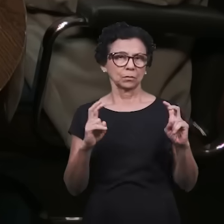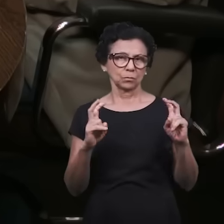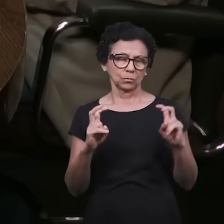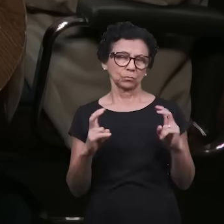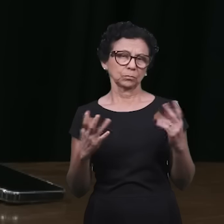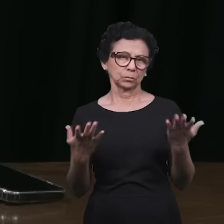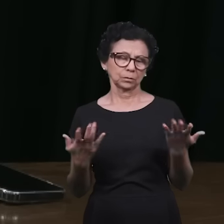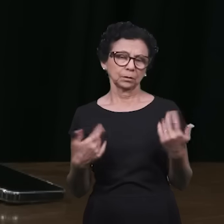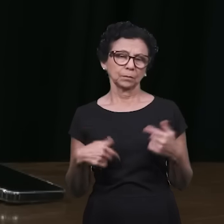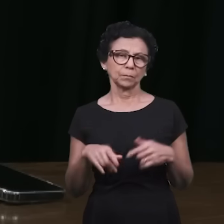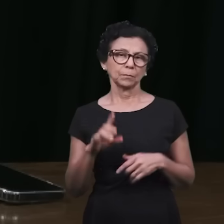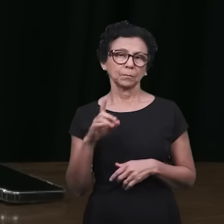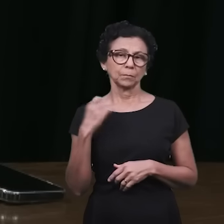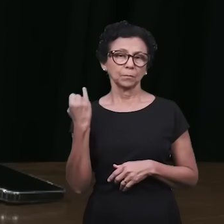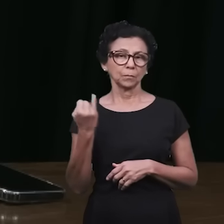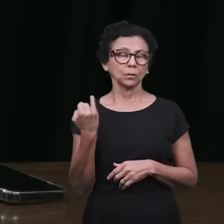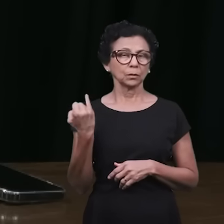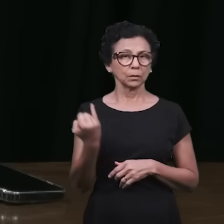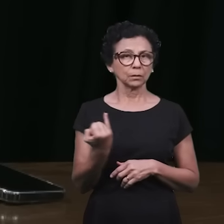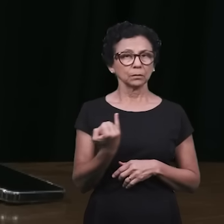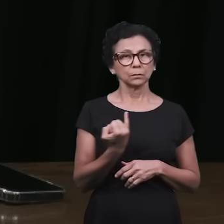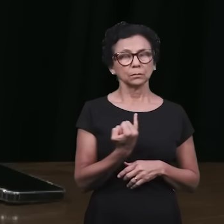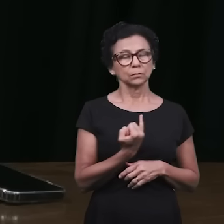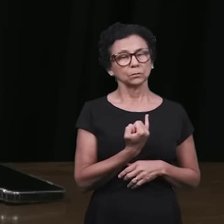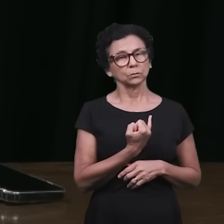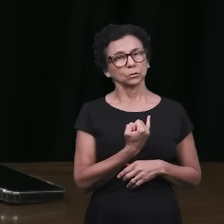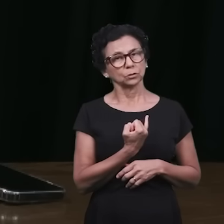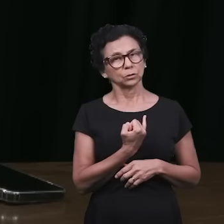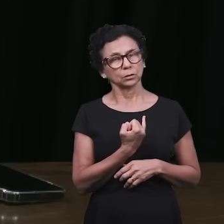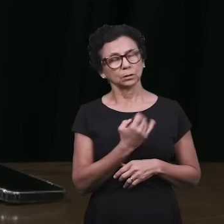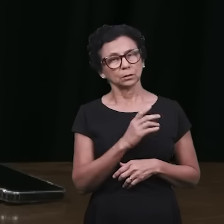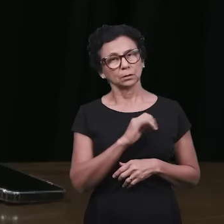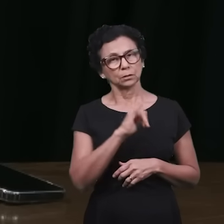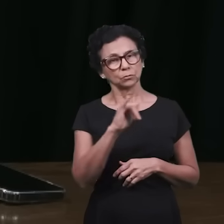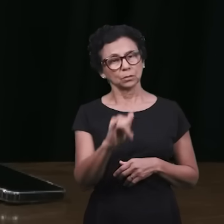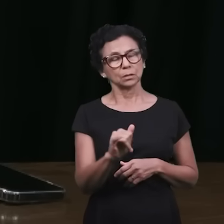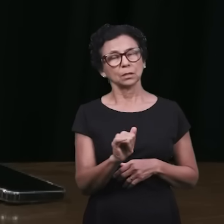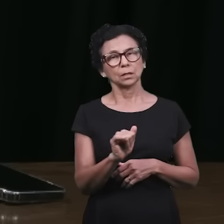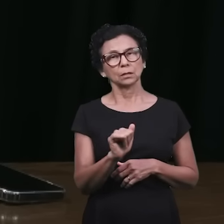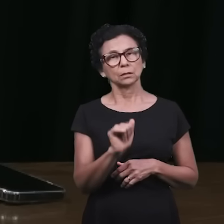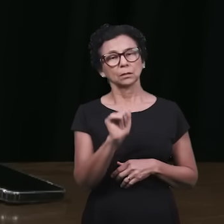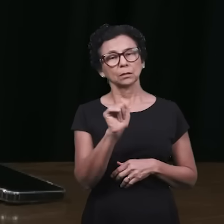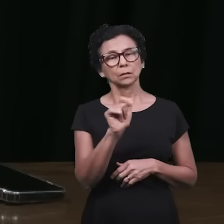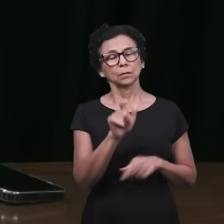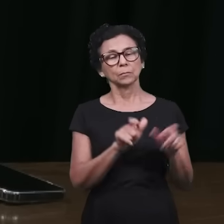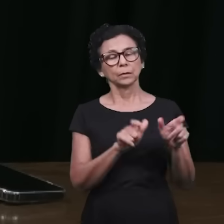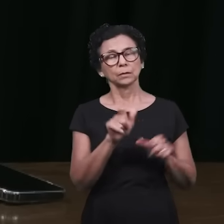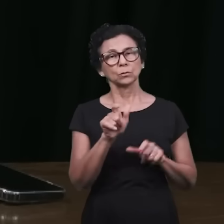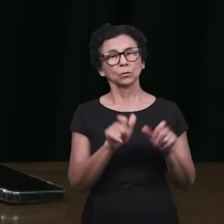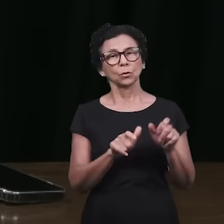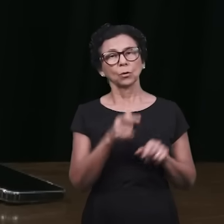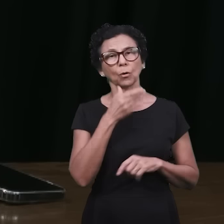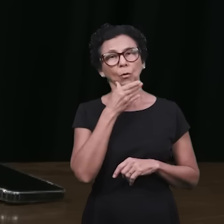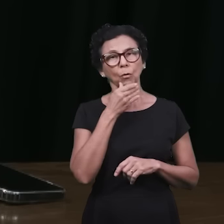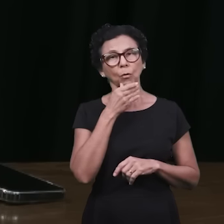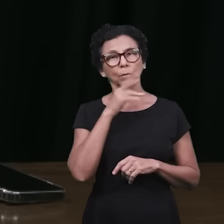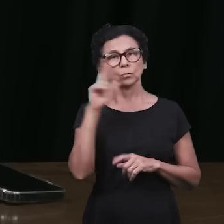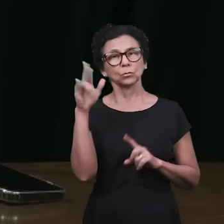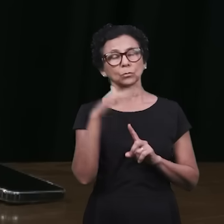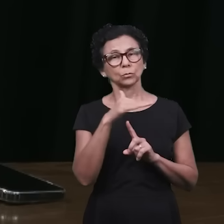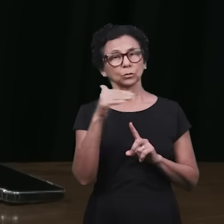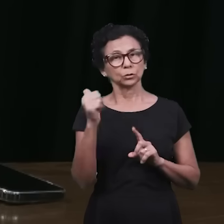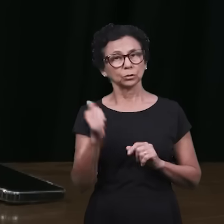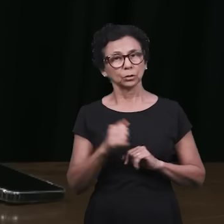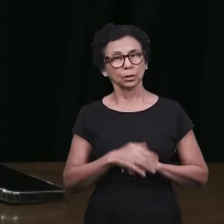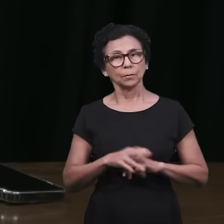importante enfatizar, até mesmo para você que está em casa, são homens chamados pelo Senhor, os dons